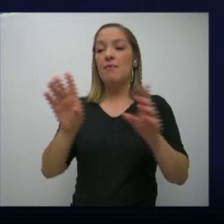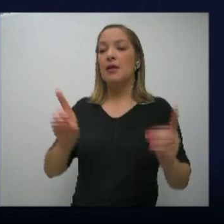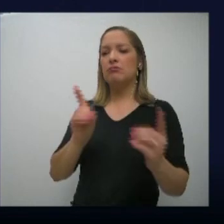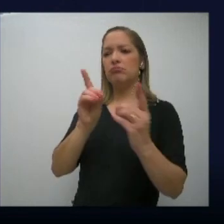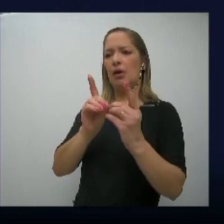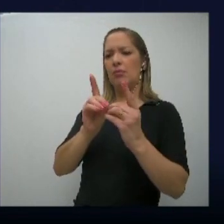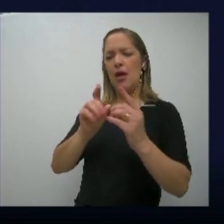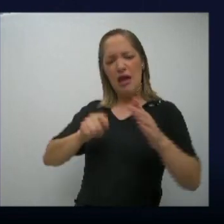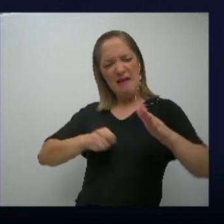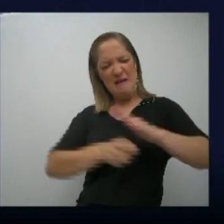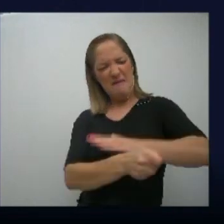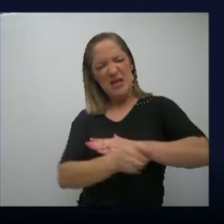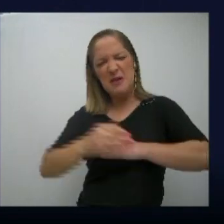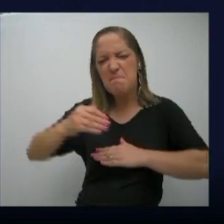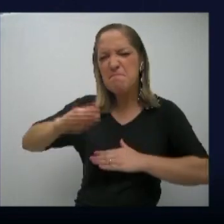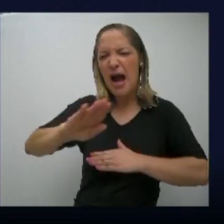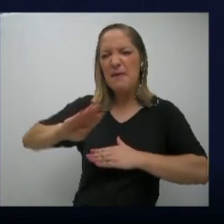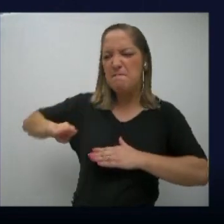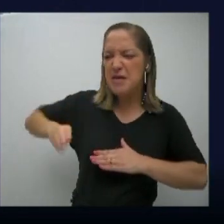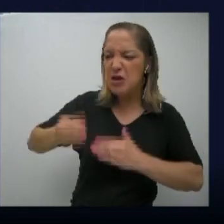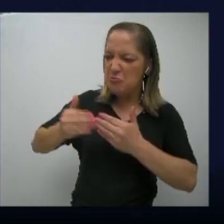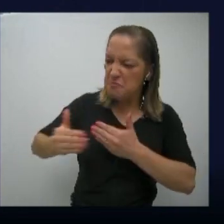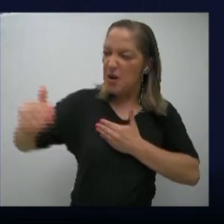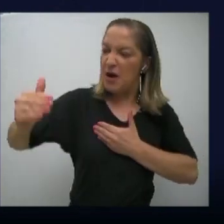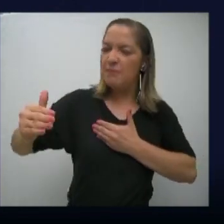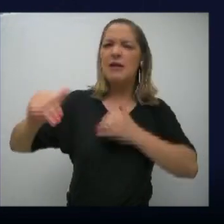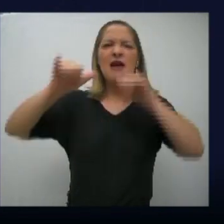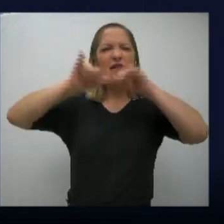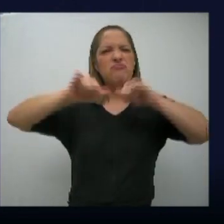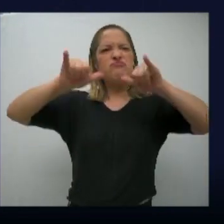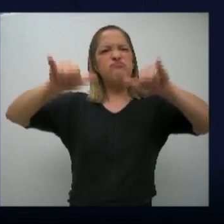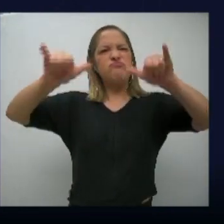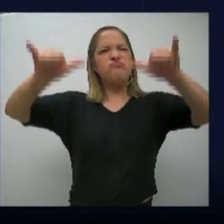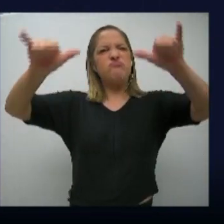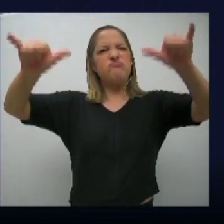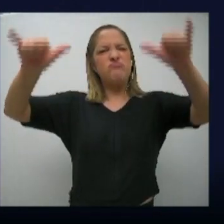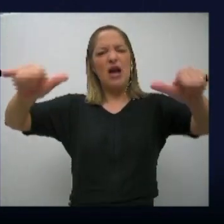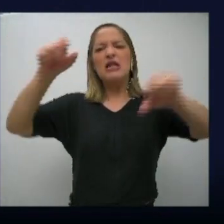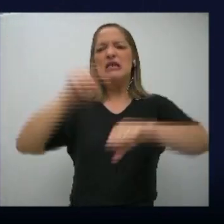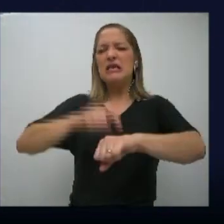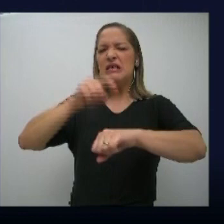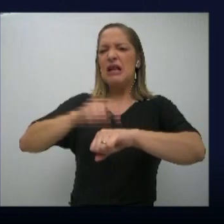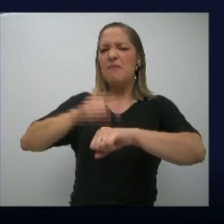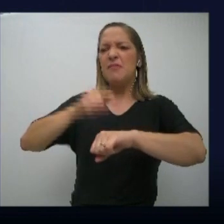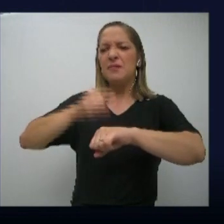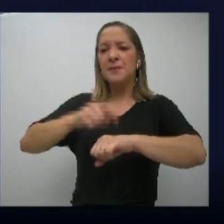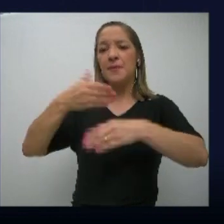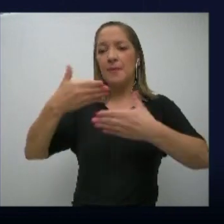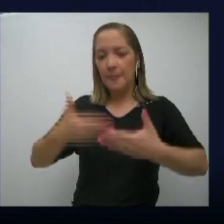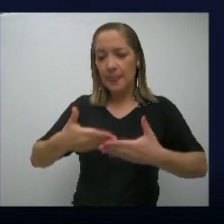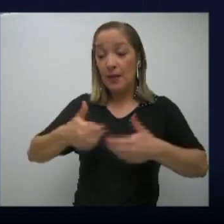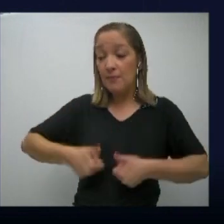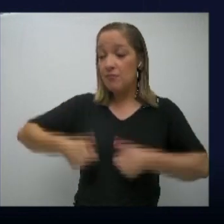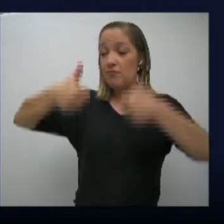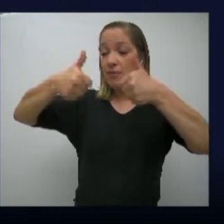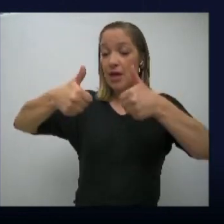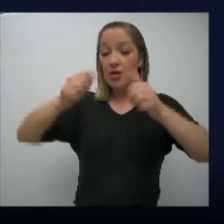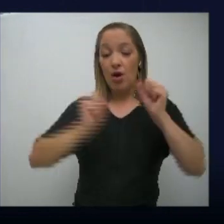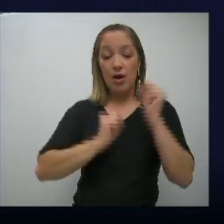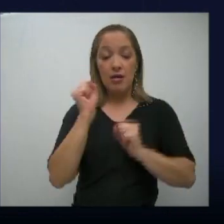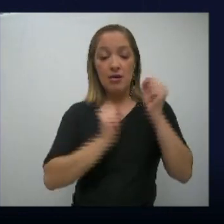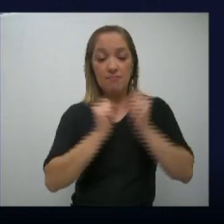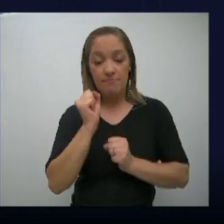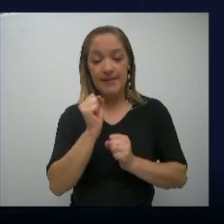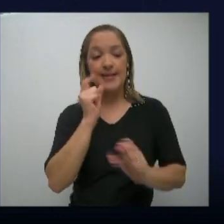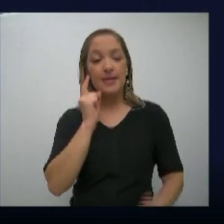bilhões para frente a quem tem que falar isso todo mundo tempo inteiro como é que está investindo mais nisso acho que ficaria um desafio para te encontrar as melhores empresas fazendo isso investir mais